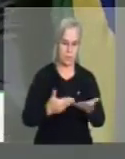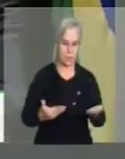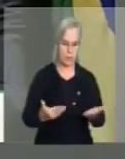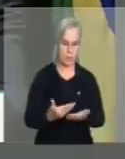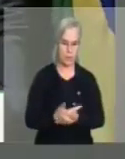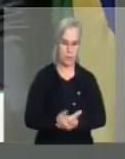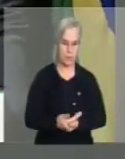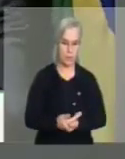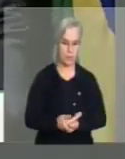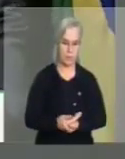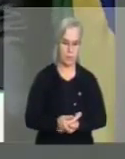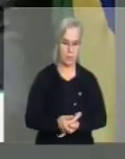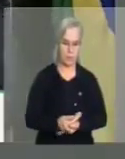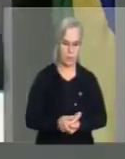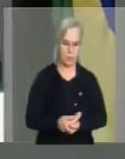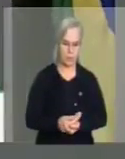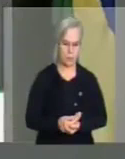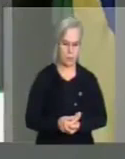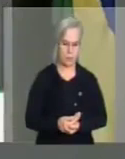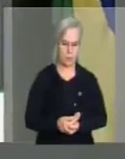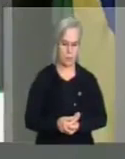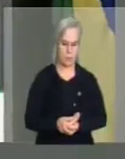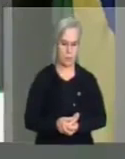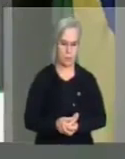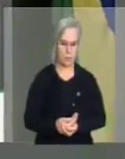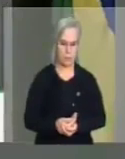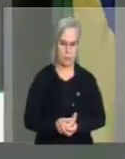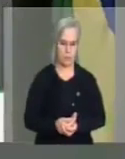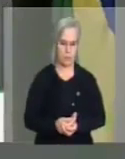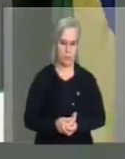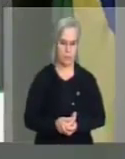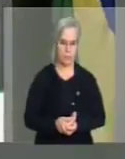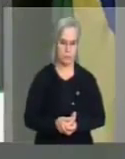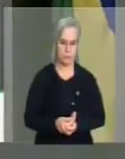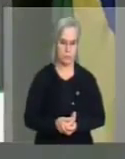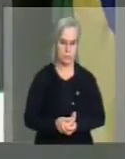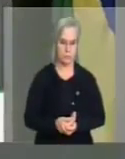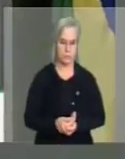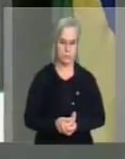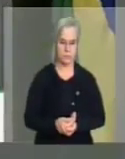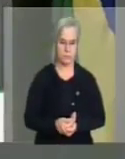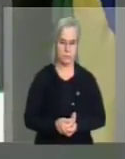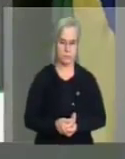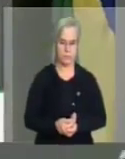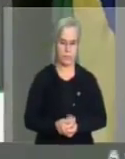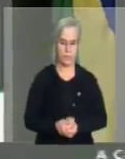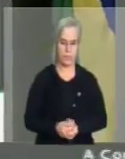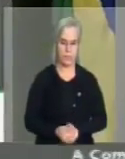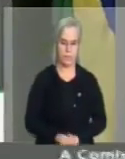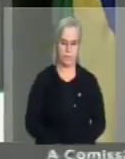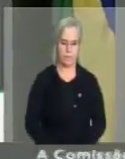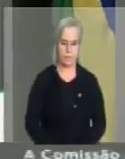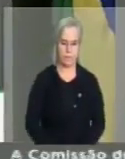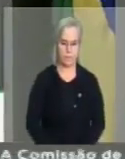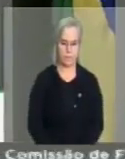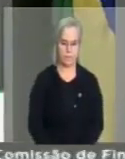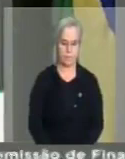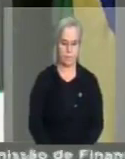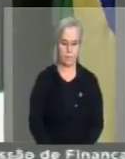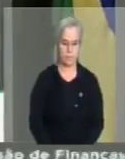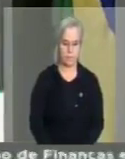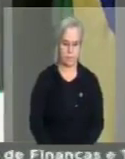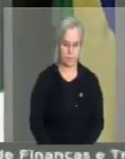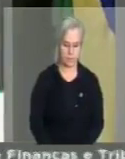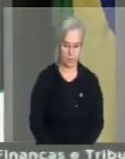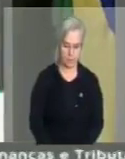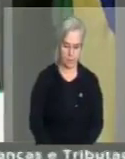Fora governo dos banqueiros! Fora Temer! Fora Temer! Fora governo para concluir, dos